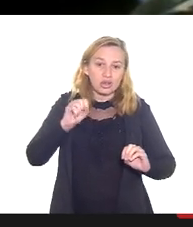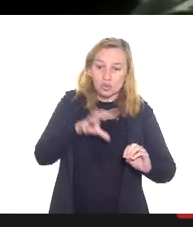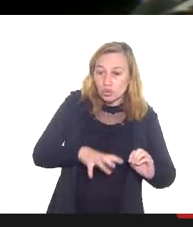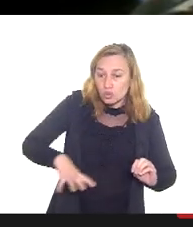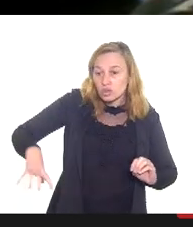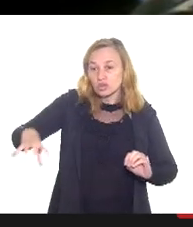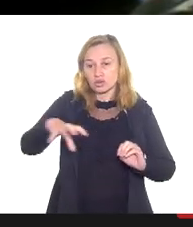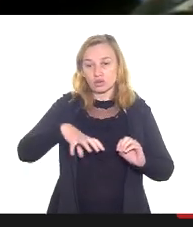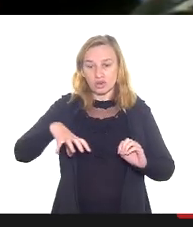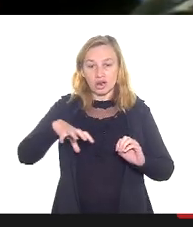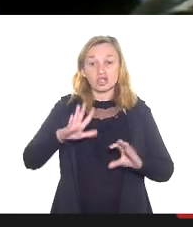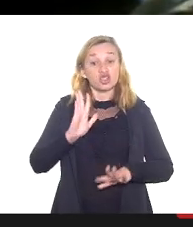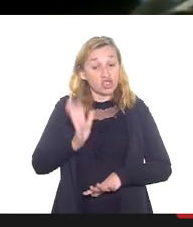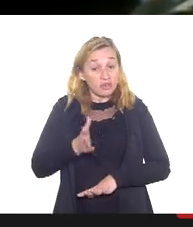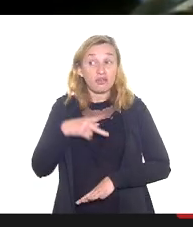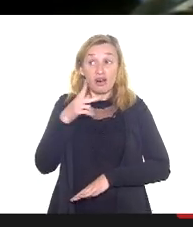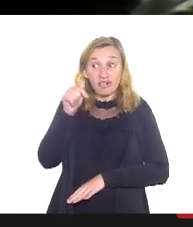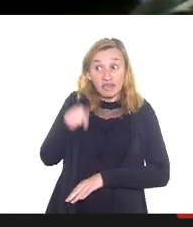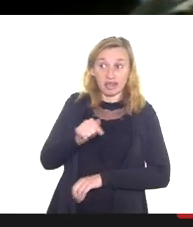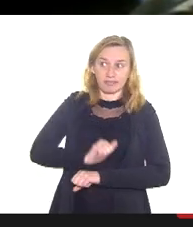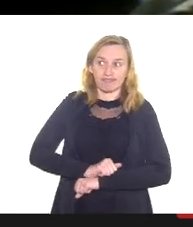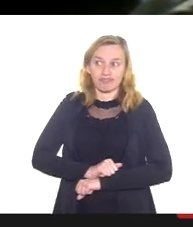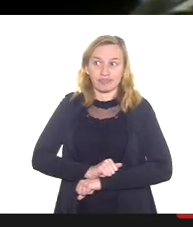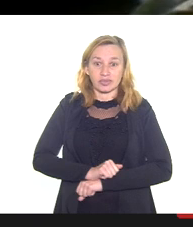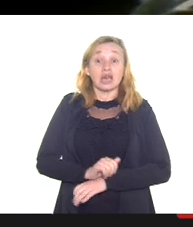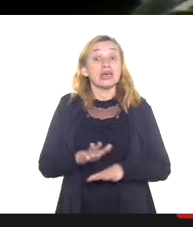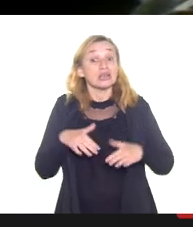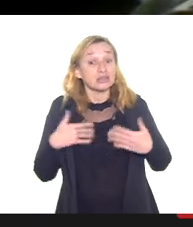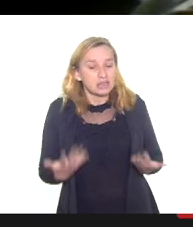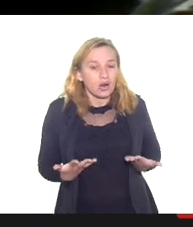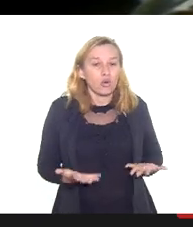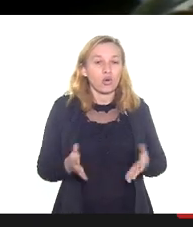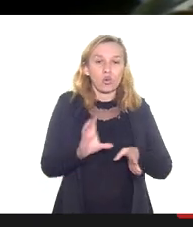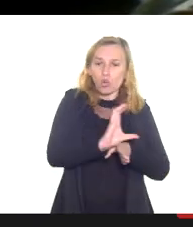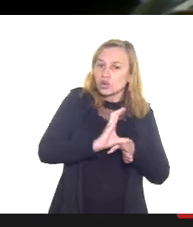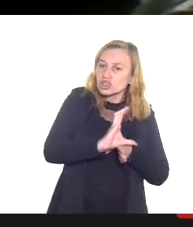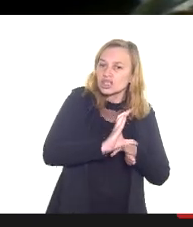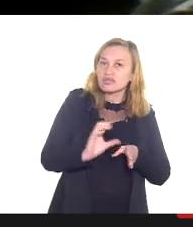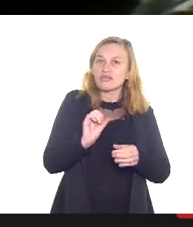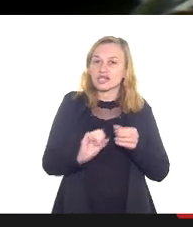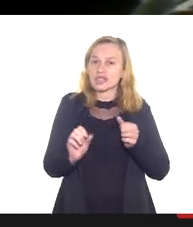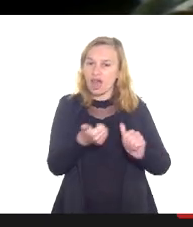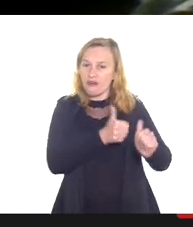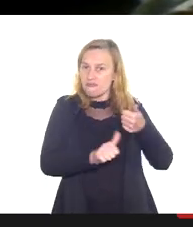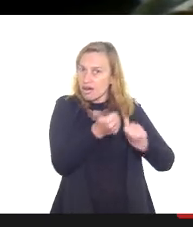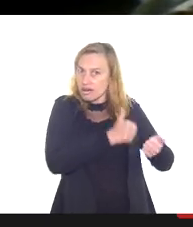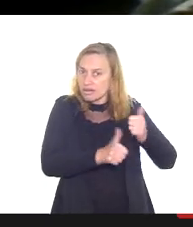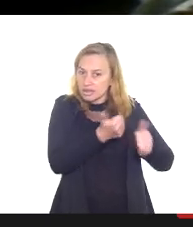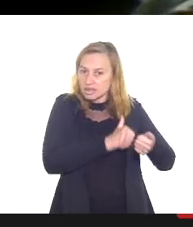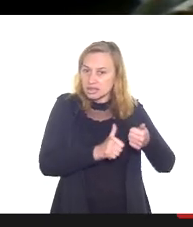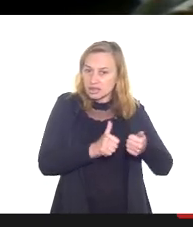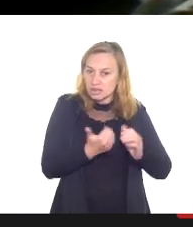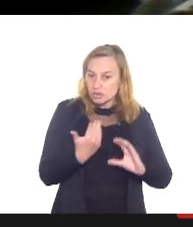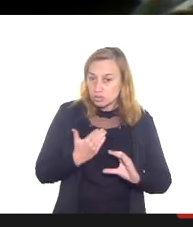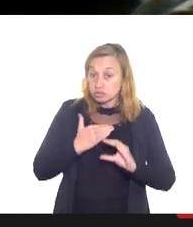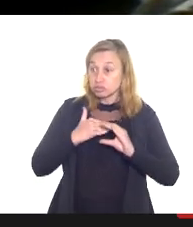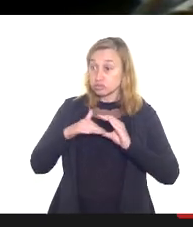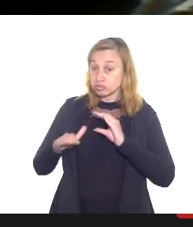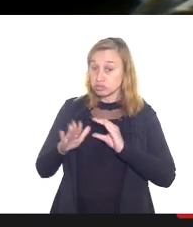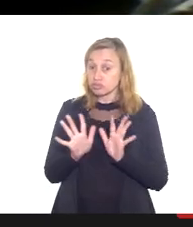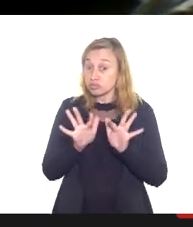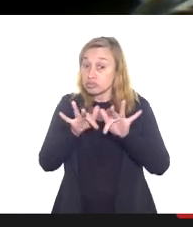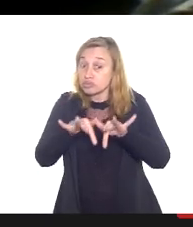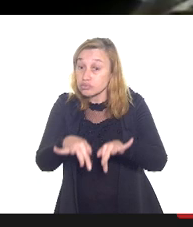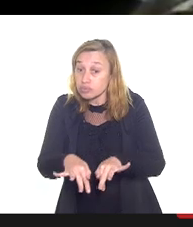regionais, como foi dito aqui. Então, o Conselho ele vai fazer a avaliação e emitir um parecer